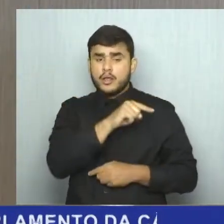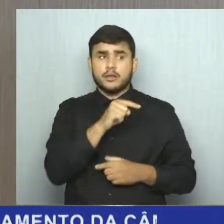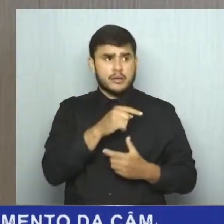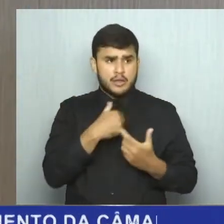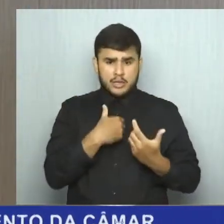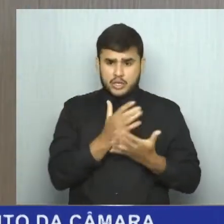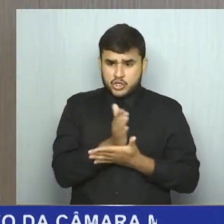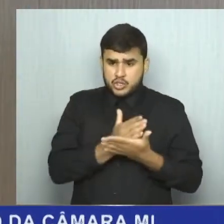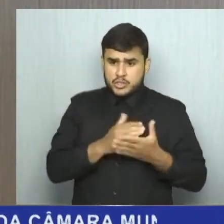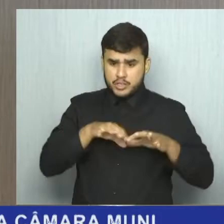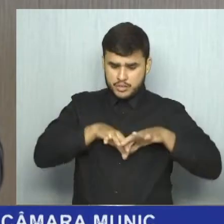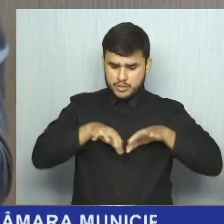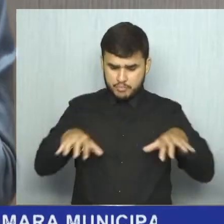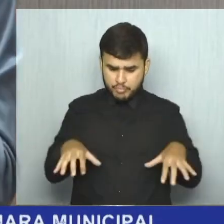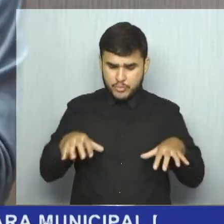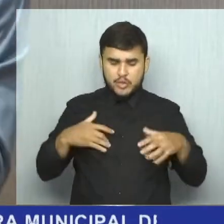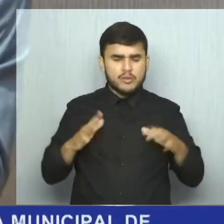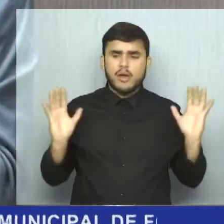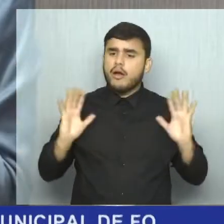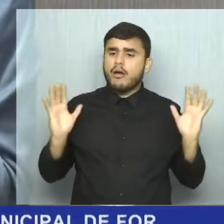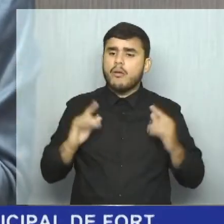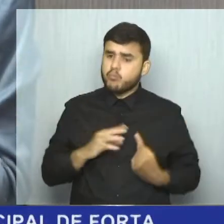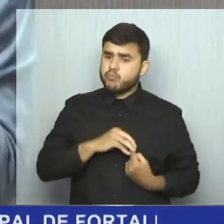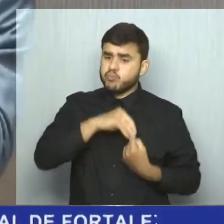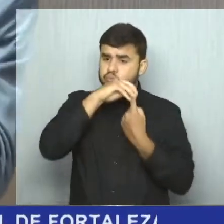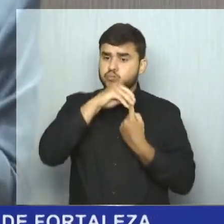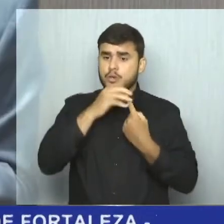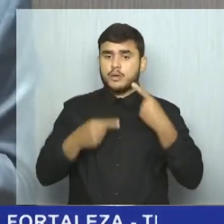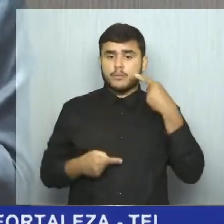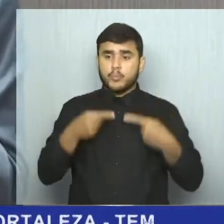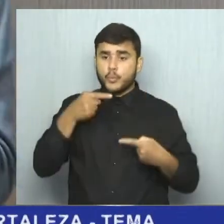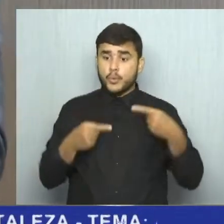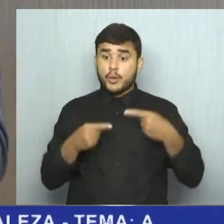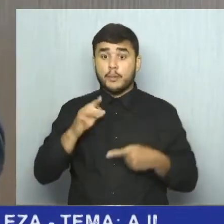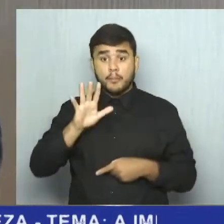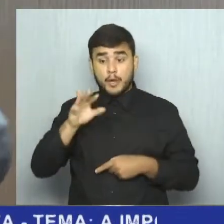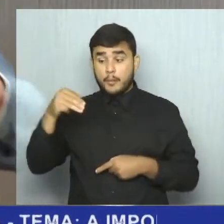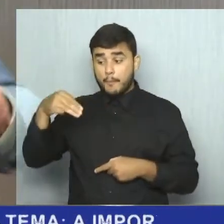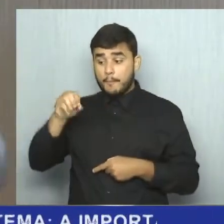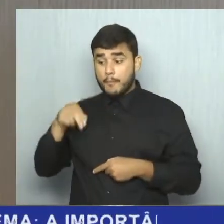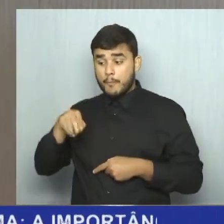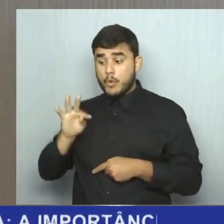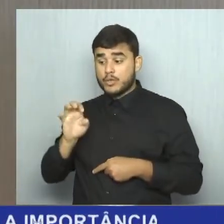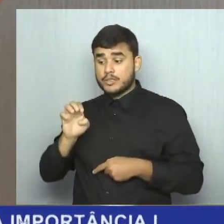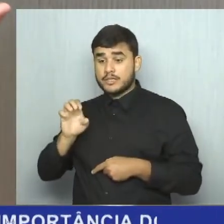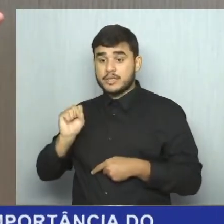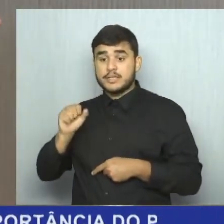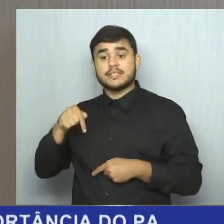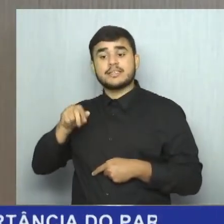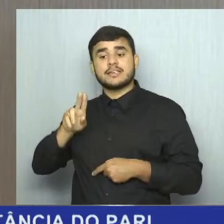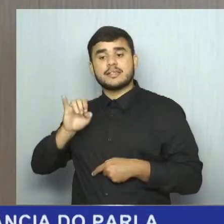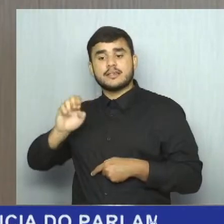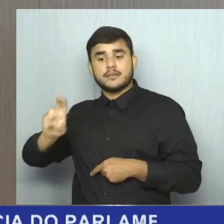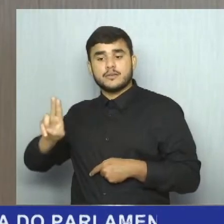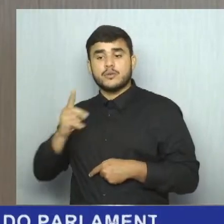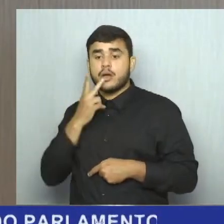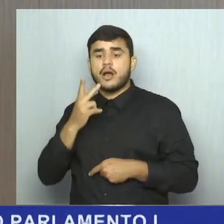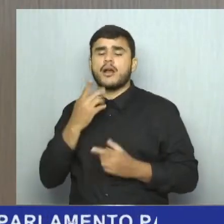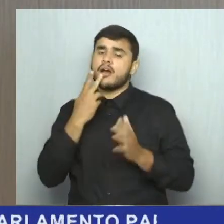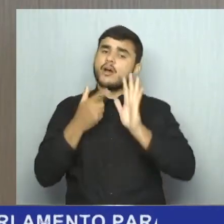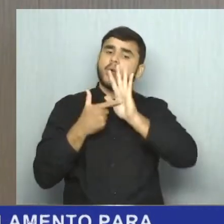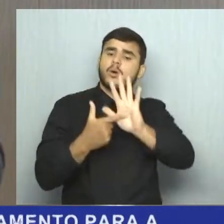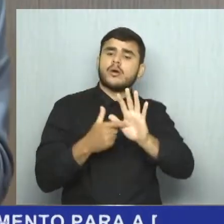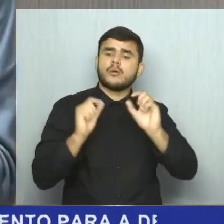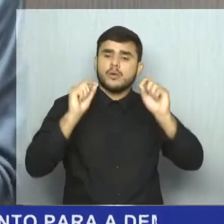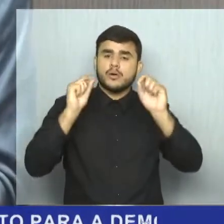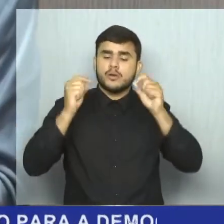indivisível. Porém, dizia Montesquieu, que é em quem nós vamos encontrar o resumo intelectual do nascimento do parlamento, o